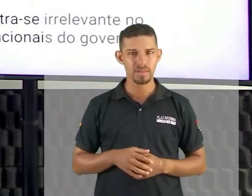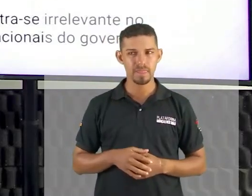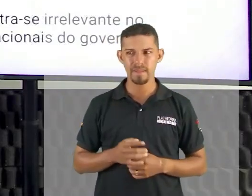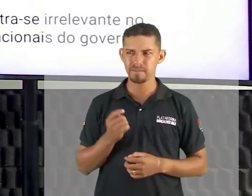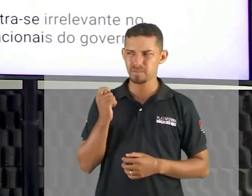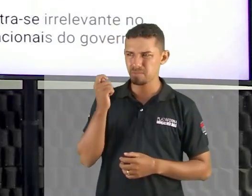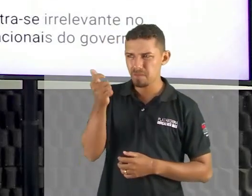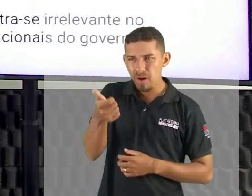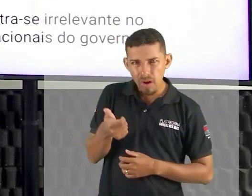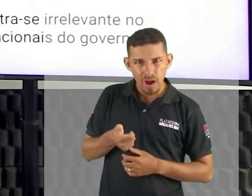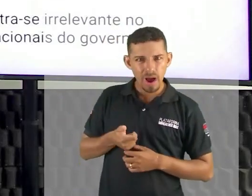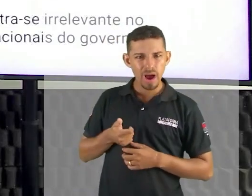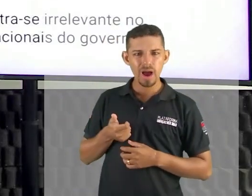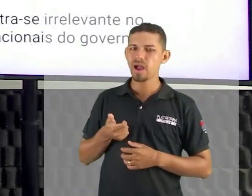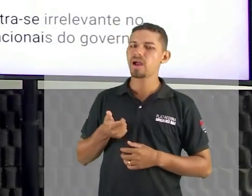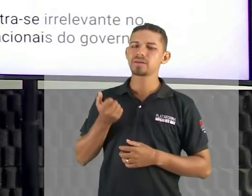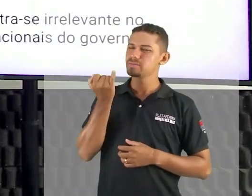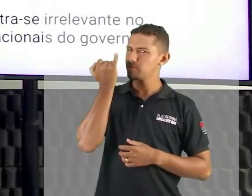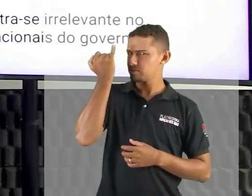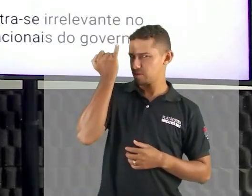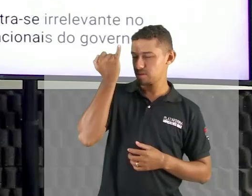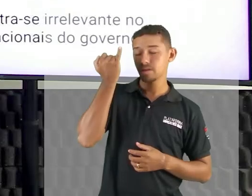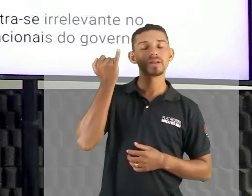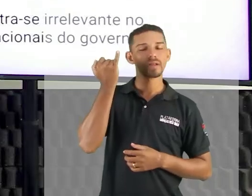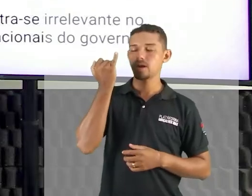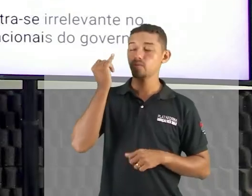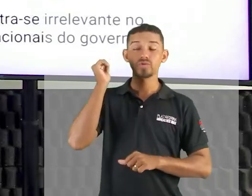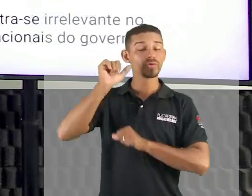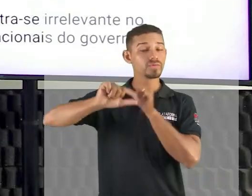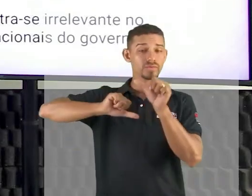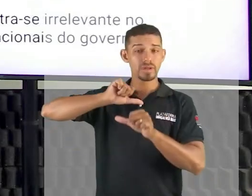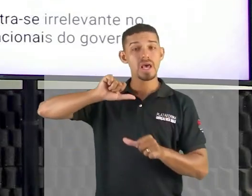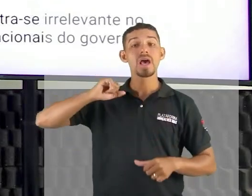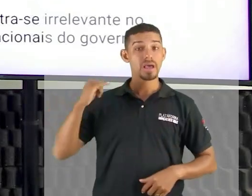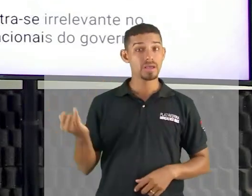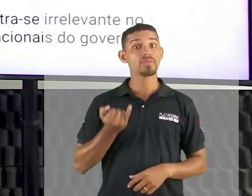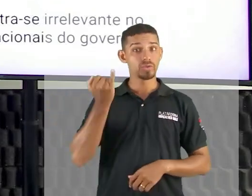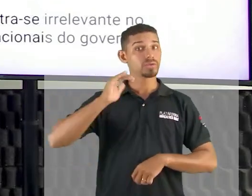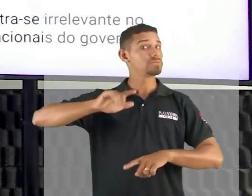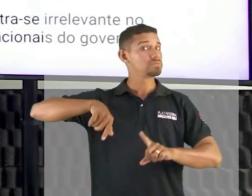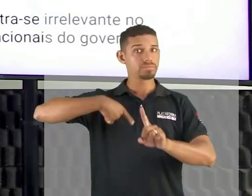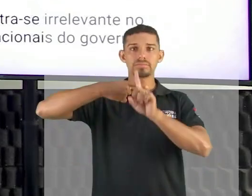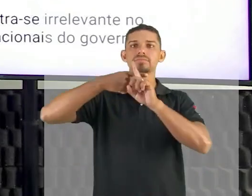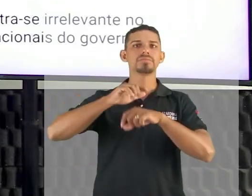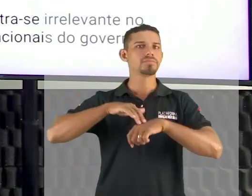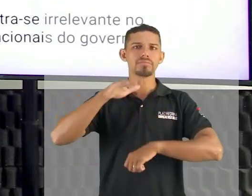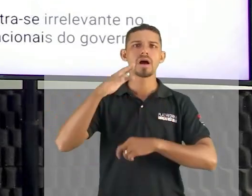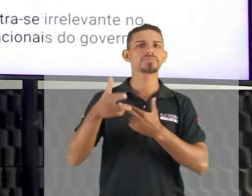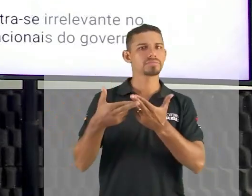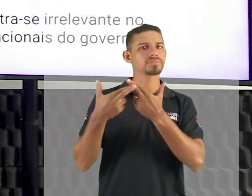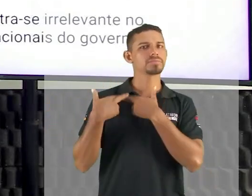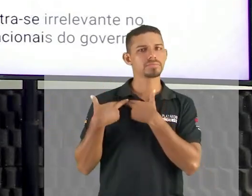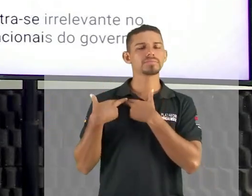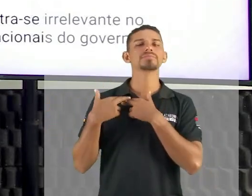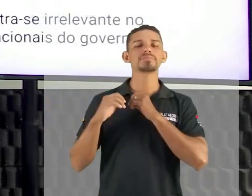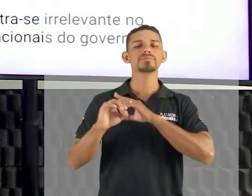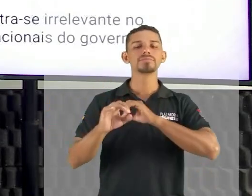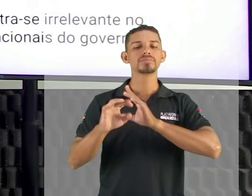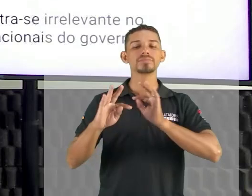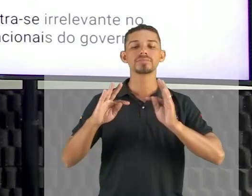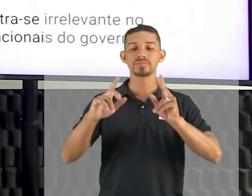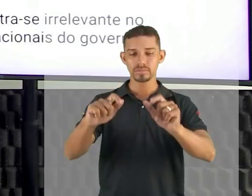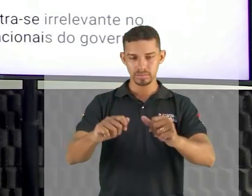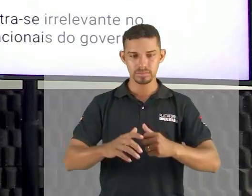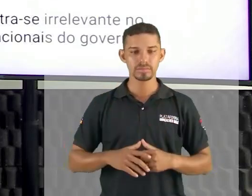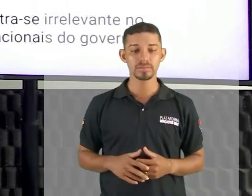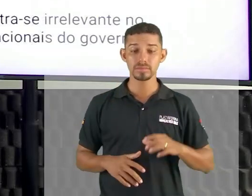pouca, ou seja, importância. Não, tem muita importância desse processo que está entendido aqui na questão. A letra